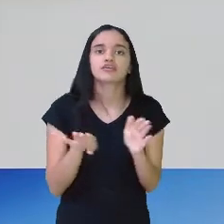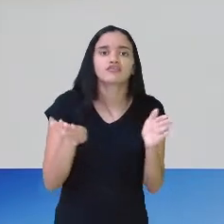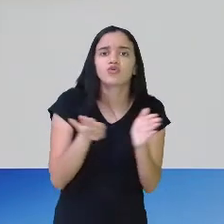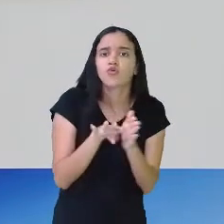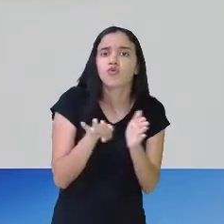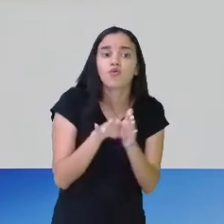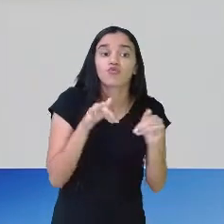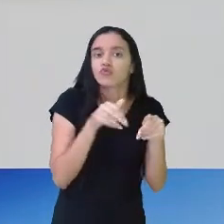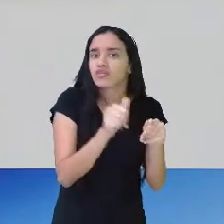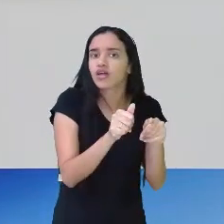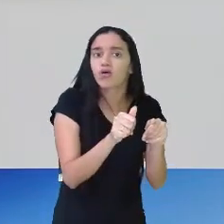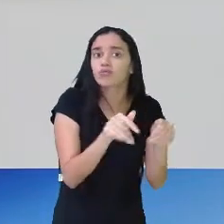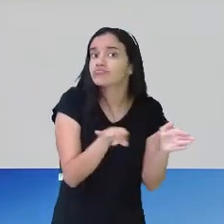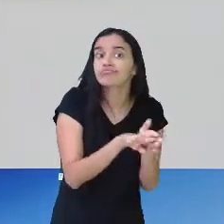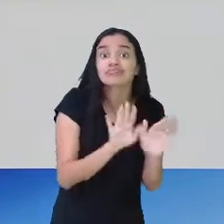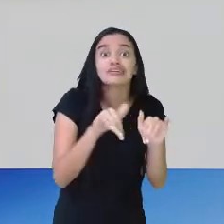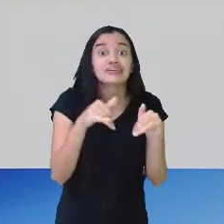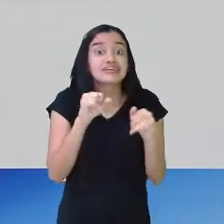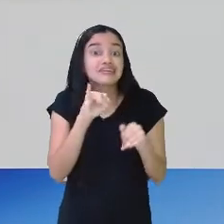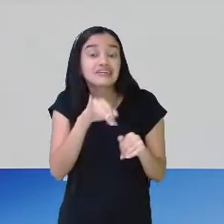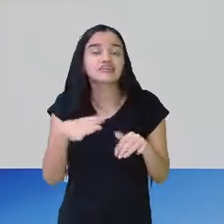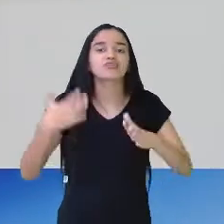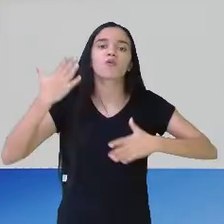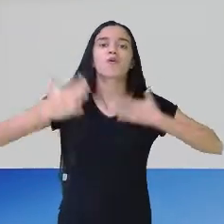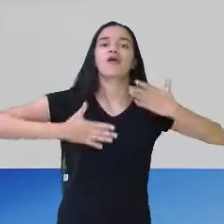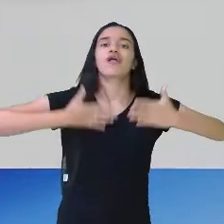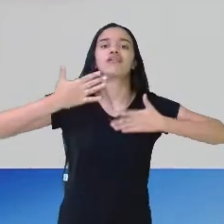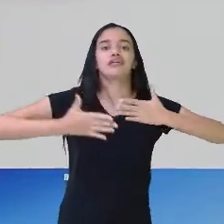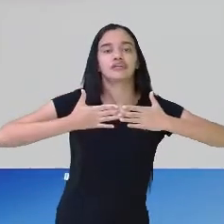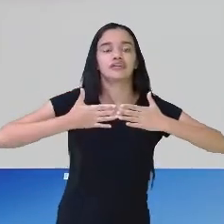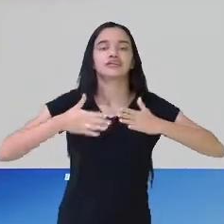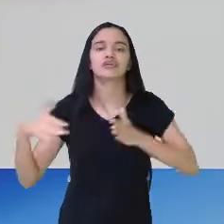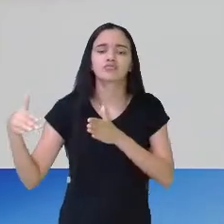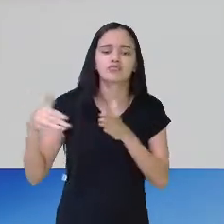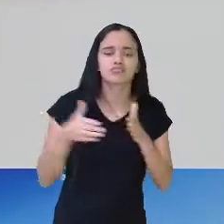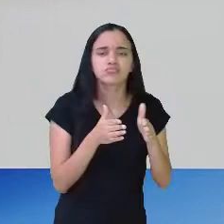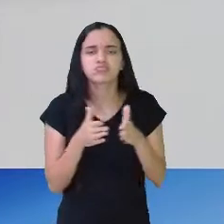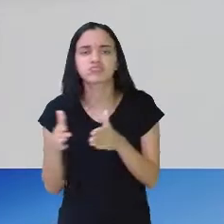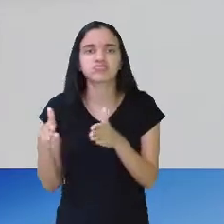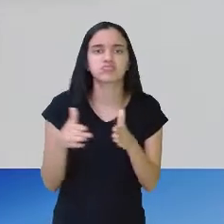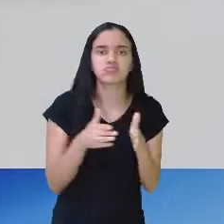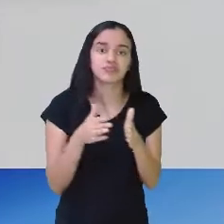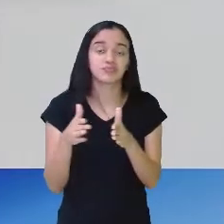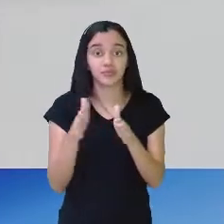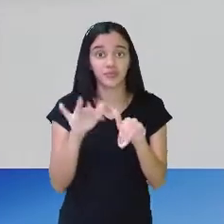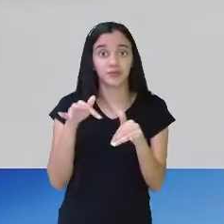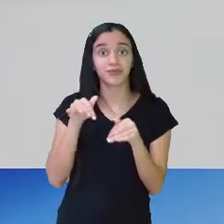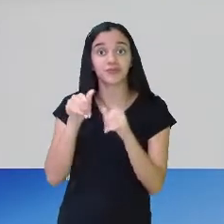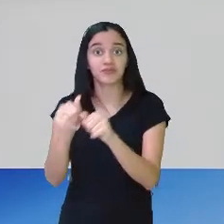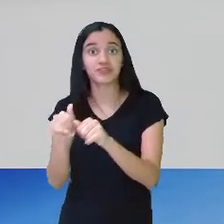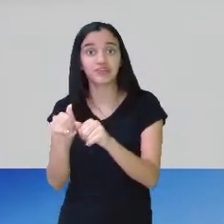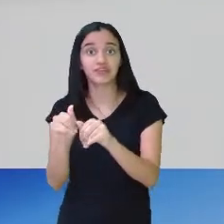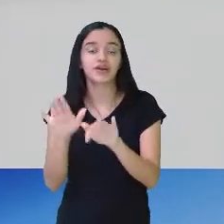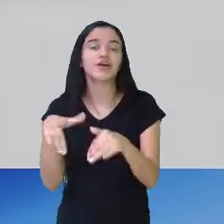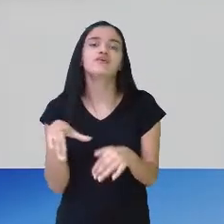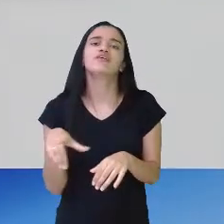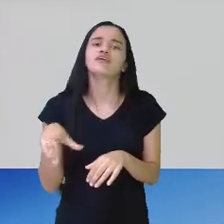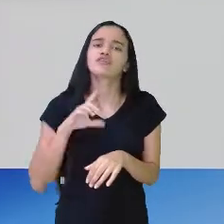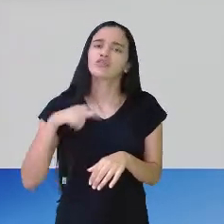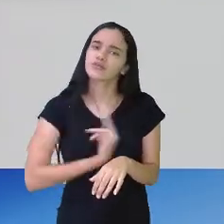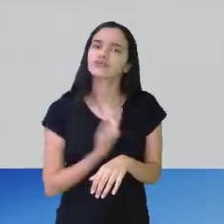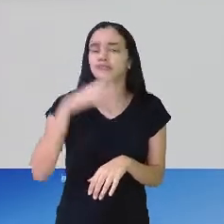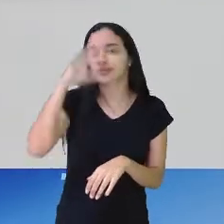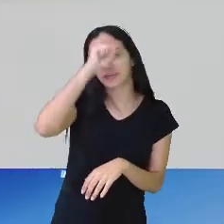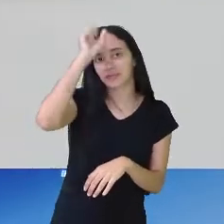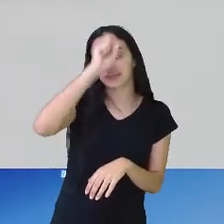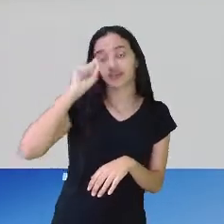chega. E que, na verdade, se a gente encontra alegria no processo e vai caminhando e semeando, no fim a gente vai colher alguma coisa.